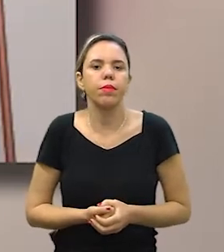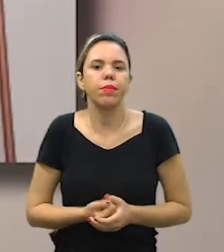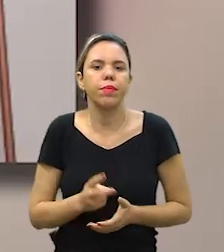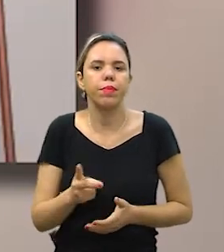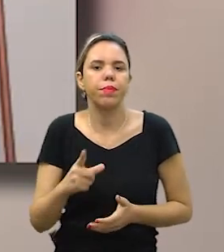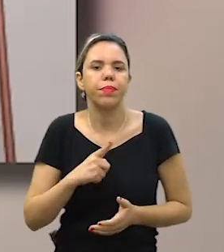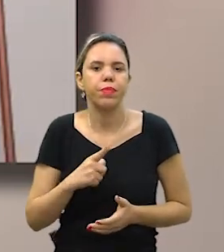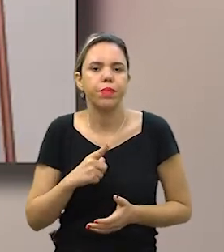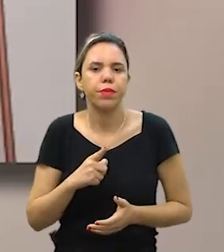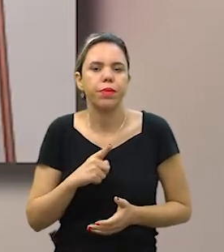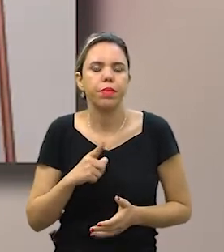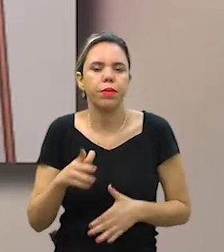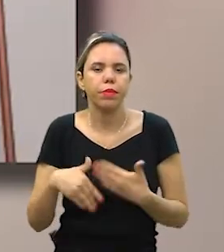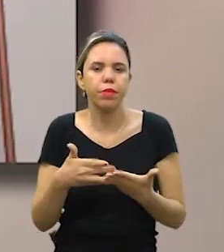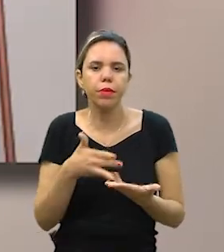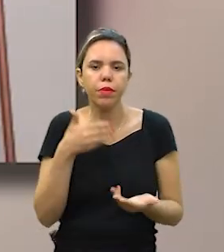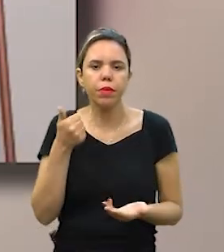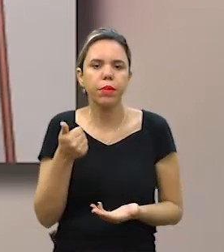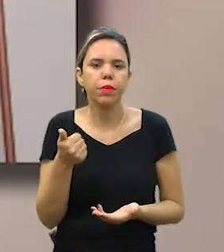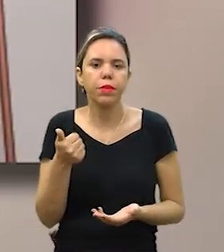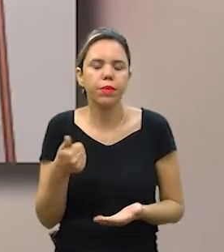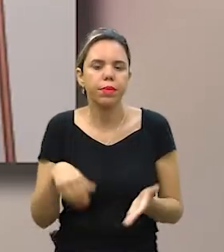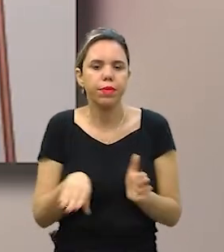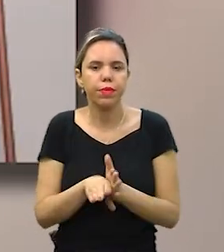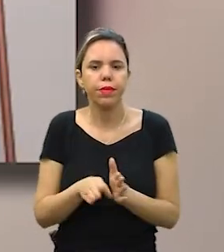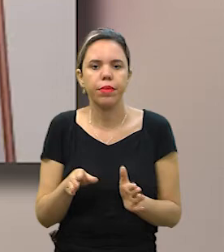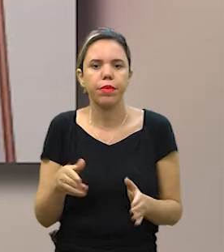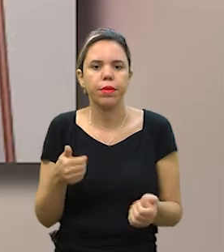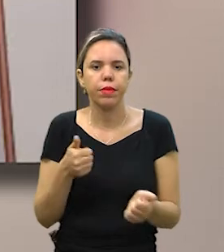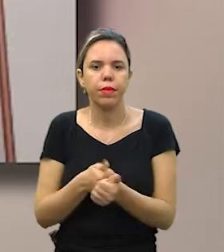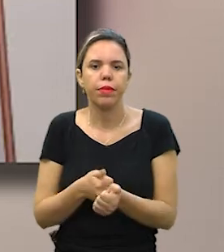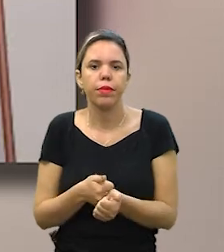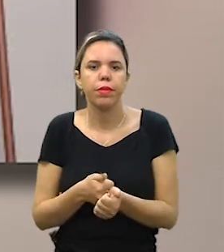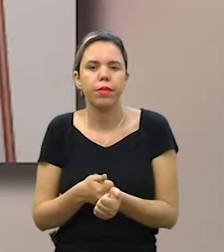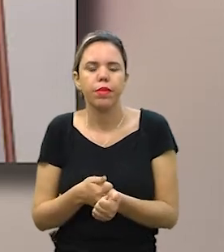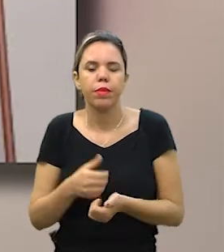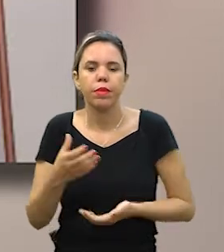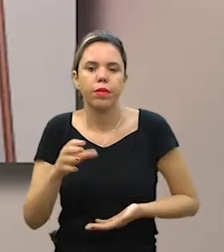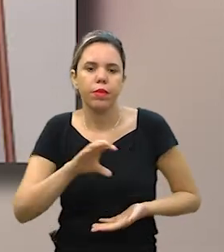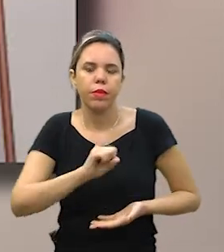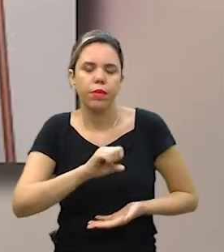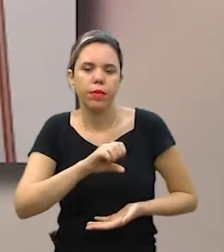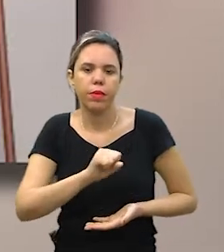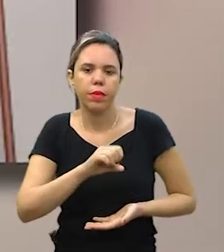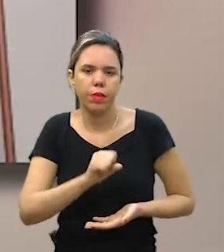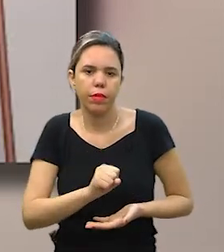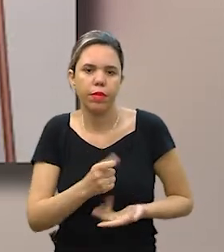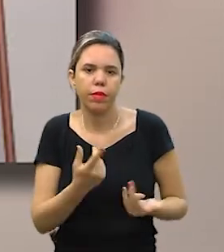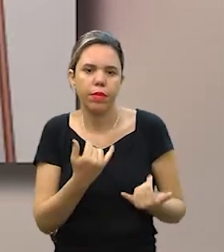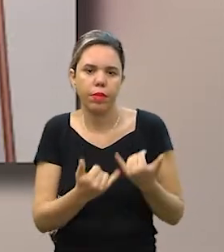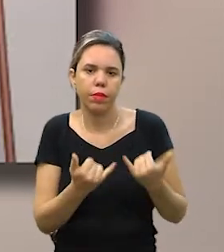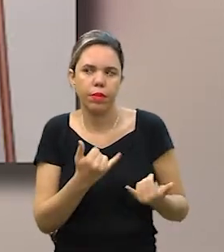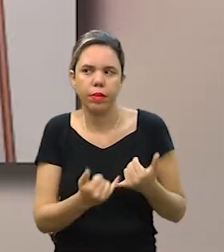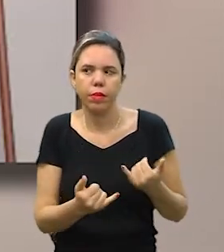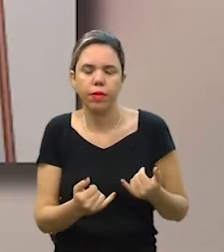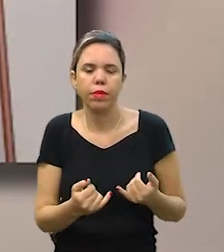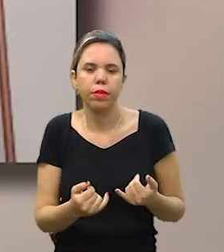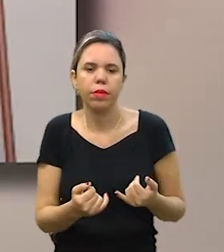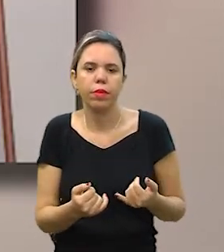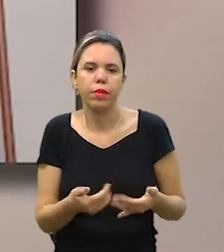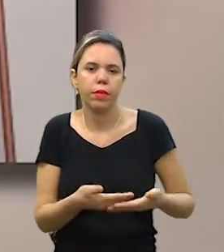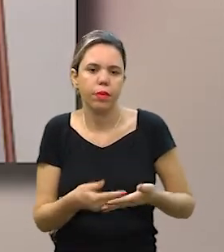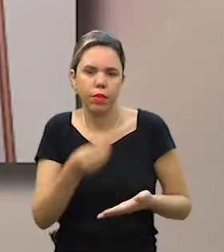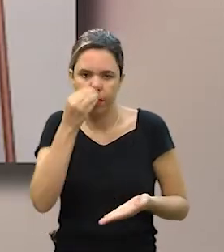que sempre estão tendo melhorias para chegar o mais próximo do leite materno e não deixar